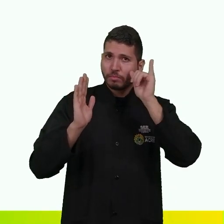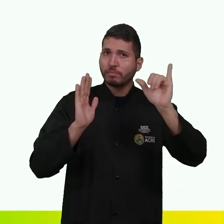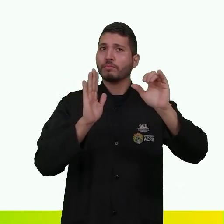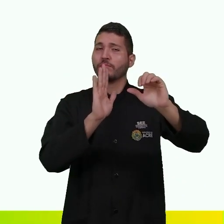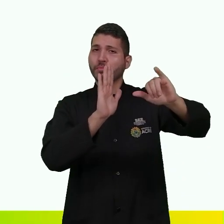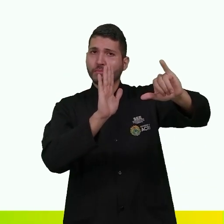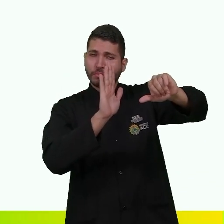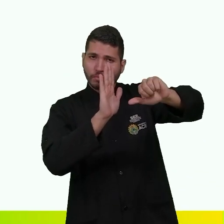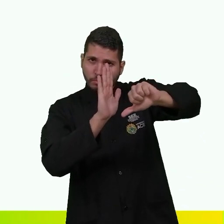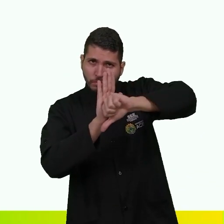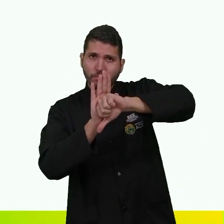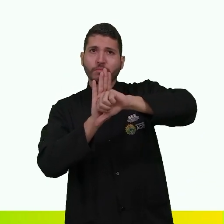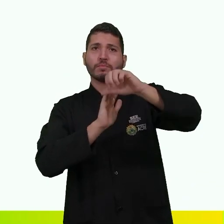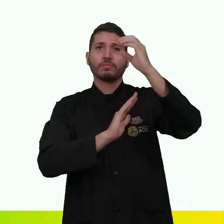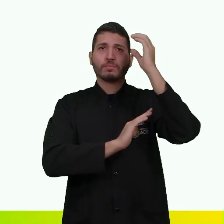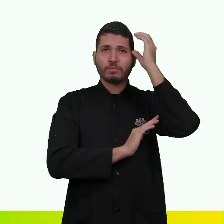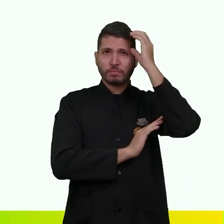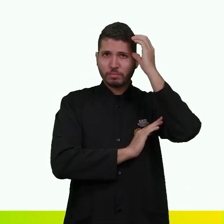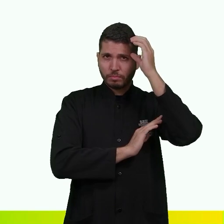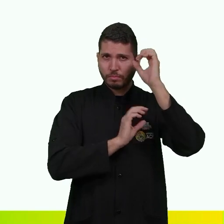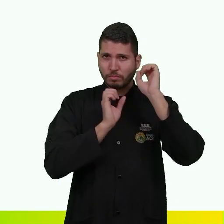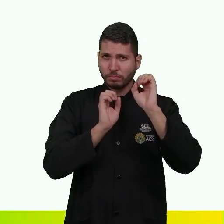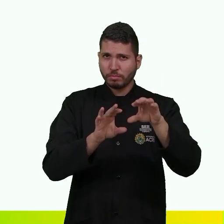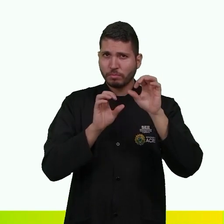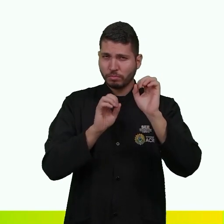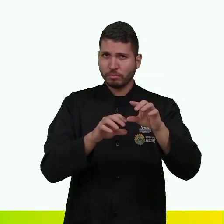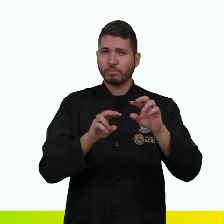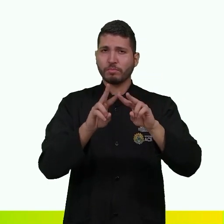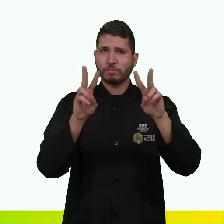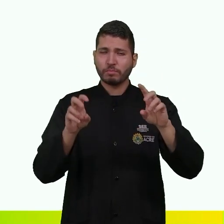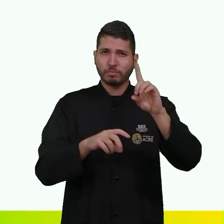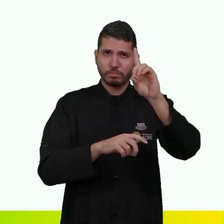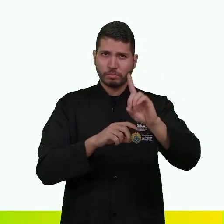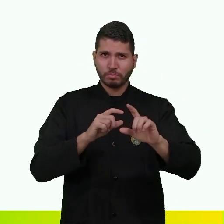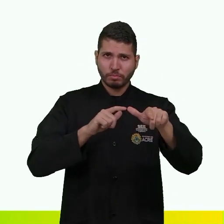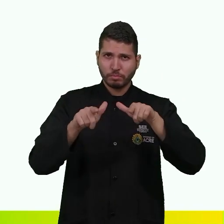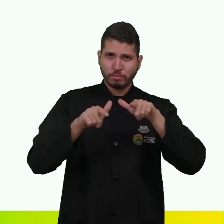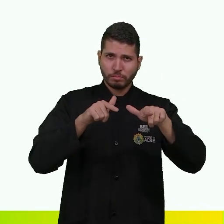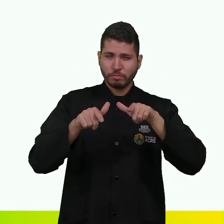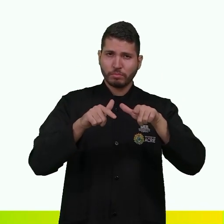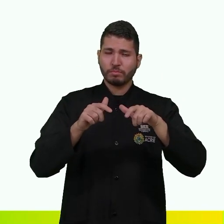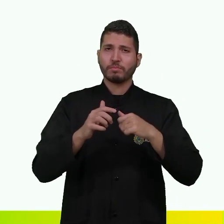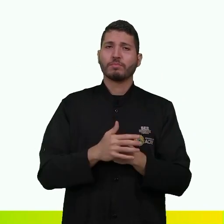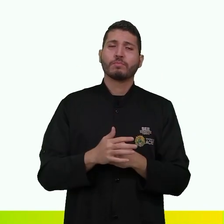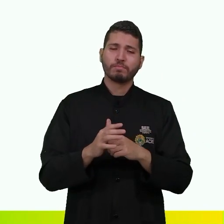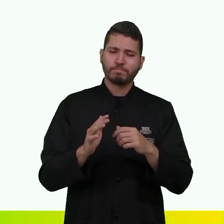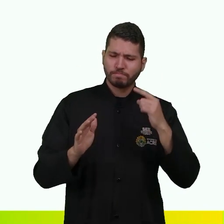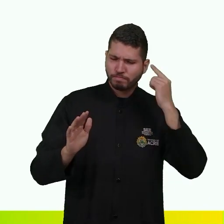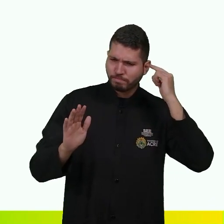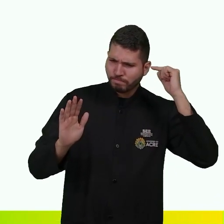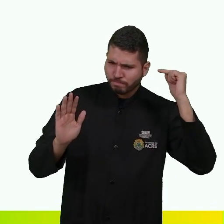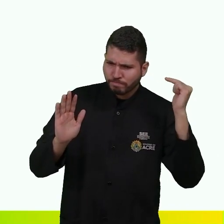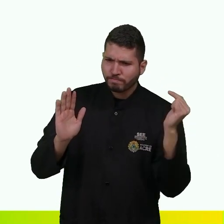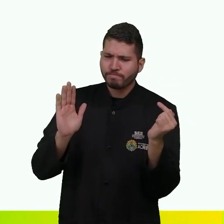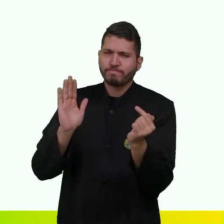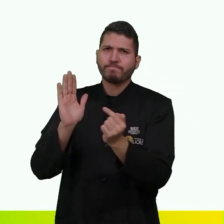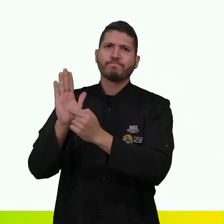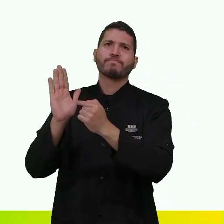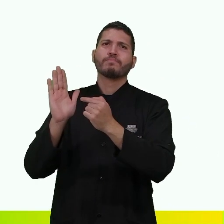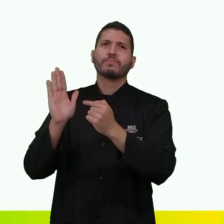a conscientização, educação sobre direitos trabalhistas e canais de denúncia para populações